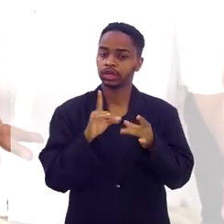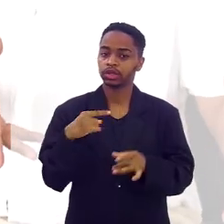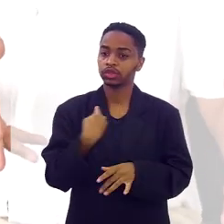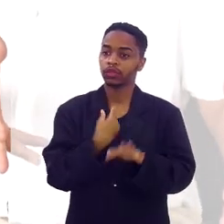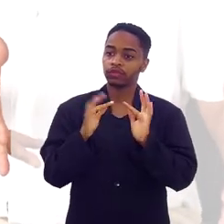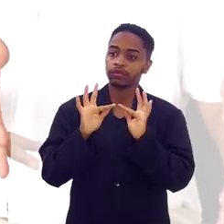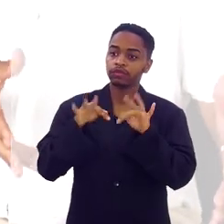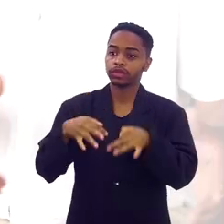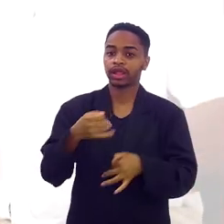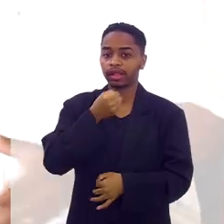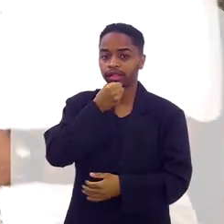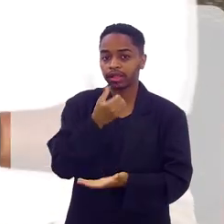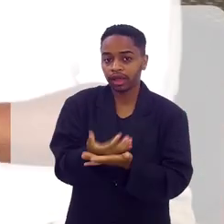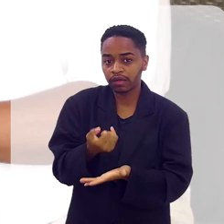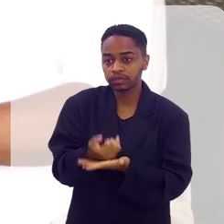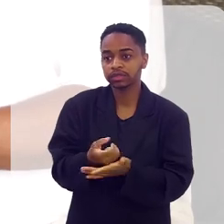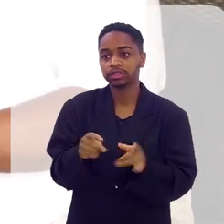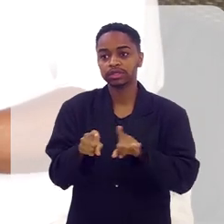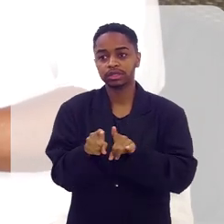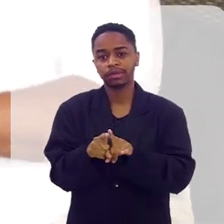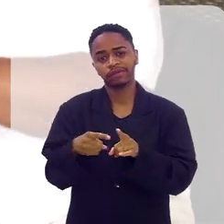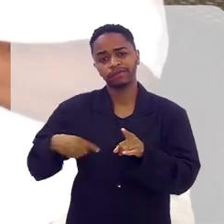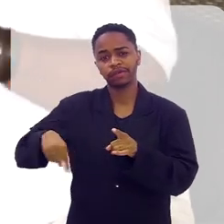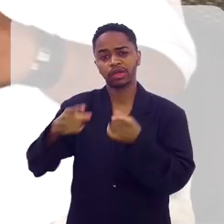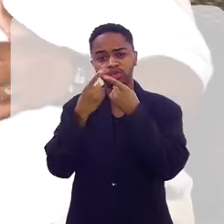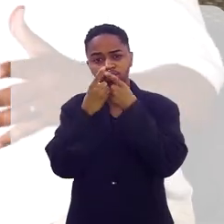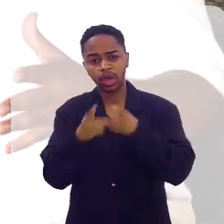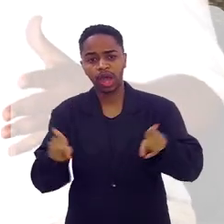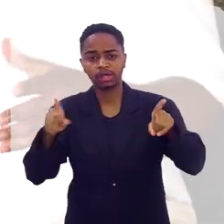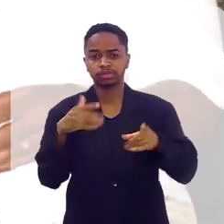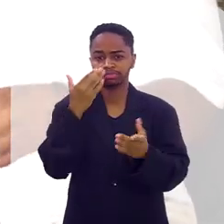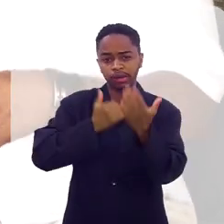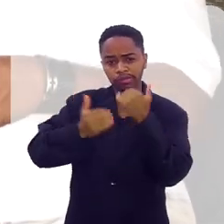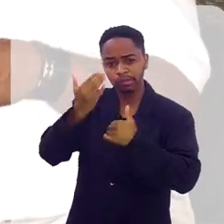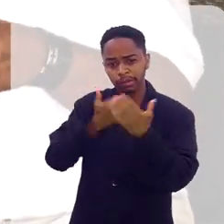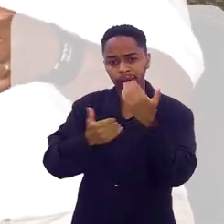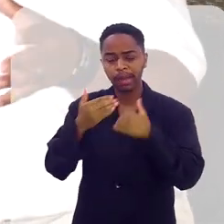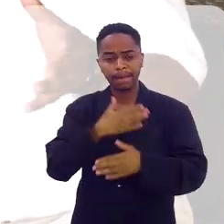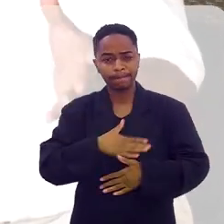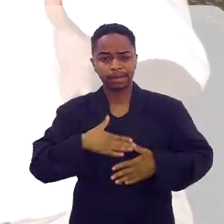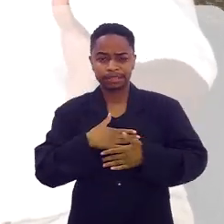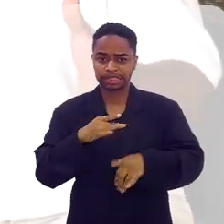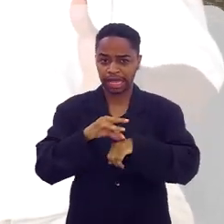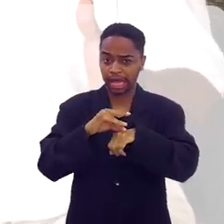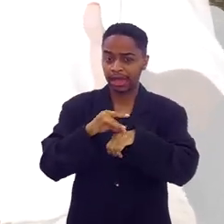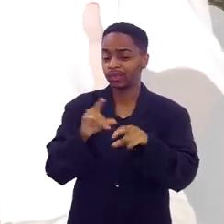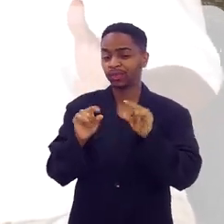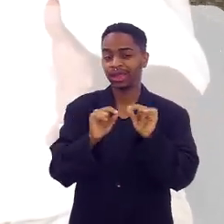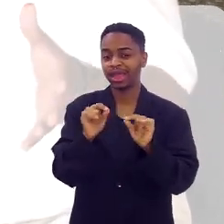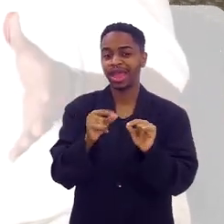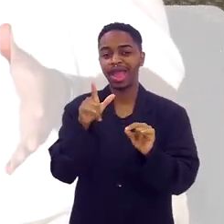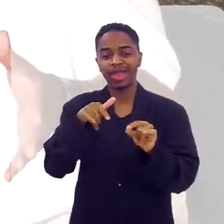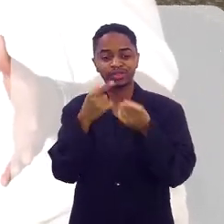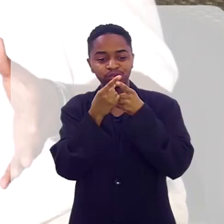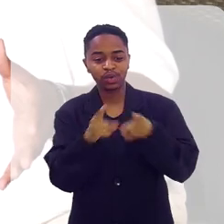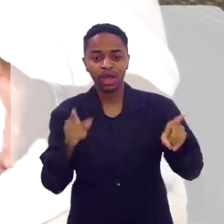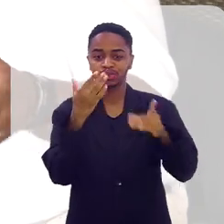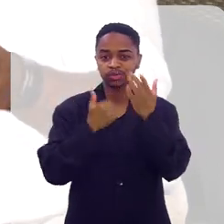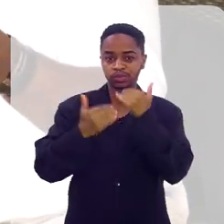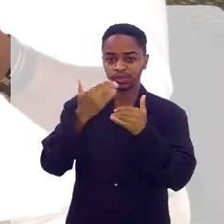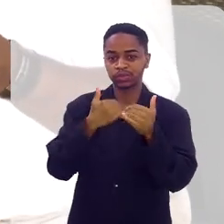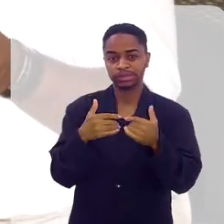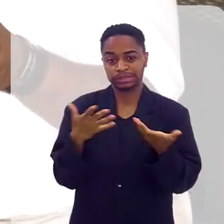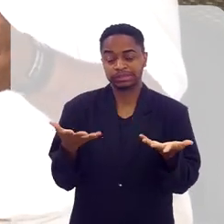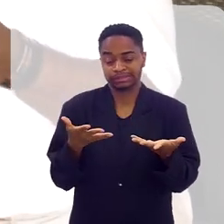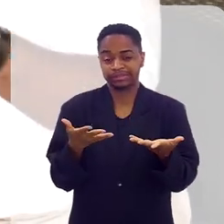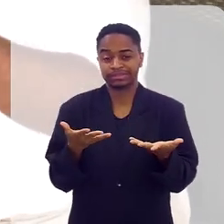terminávamos a gravação do gospel, íamos para o Prazeres da Carne. É uma churrascaria, né? Sim. Fala assim, Prazeres da Carne, é complicado, né?